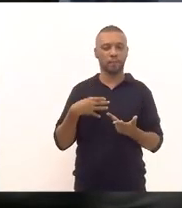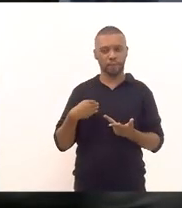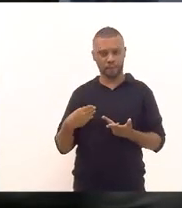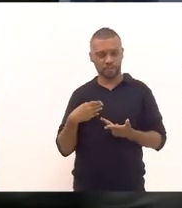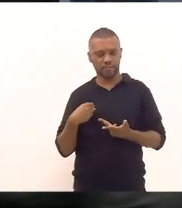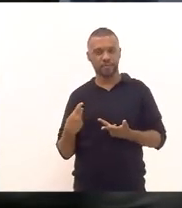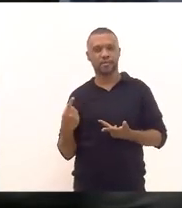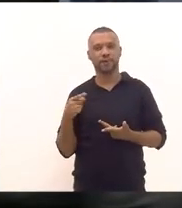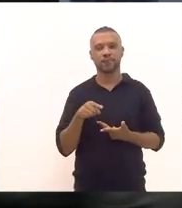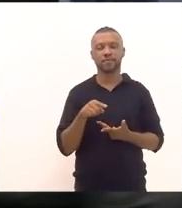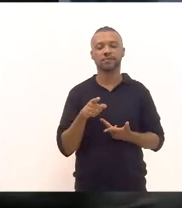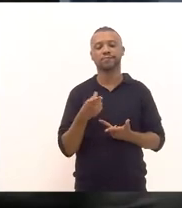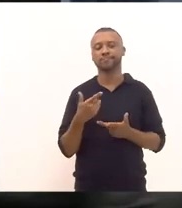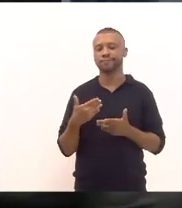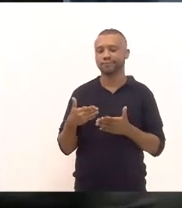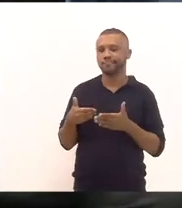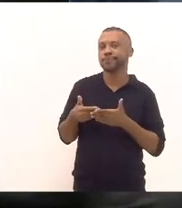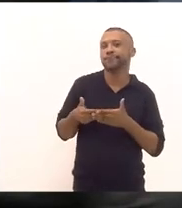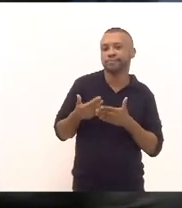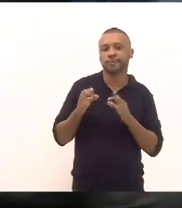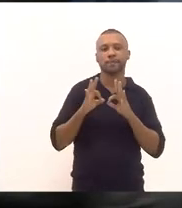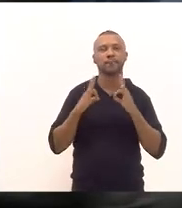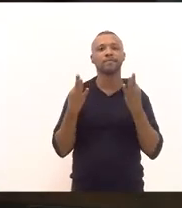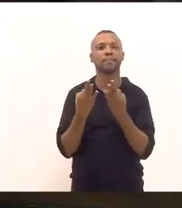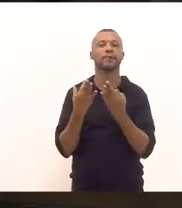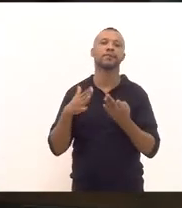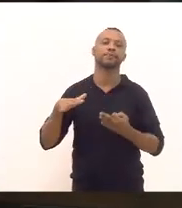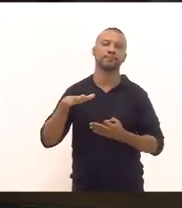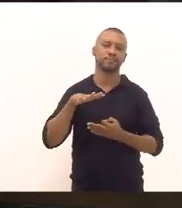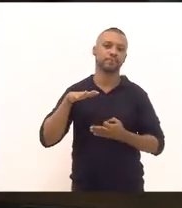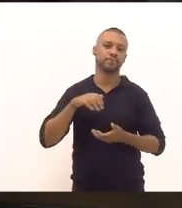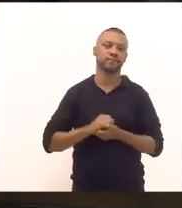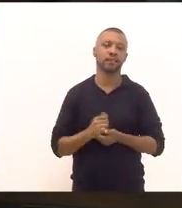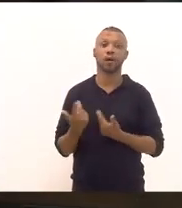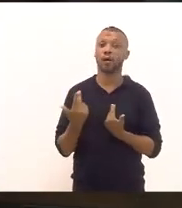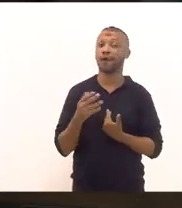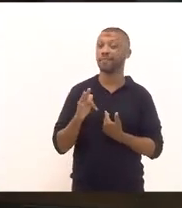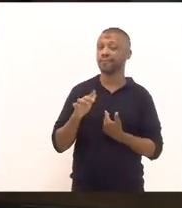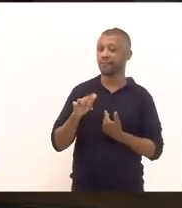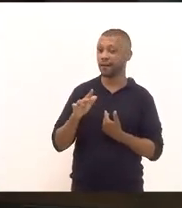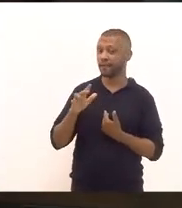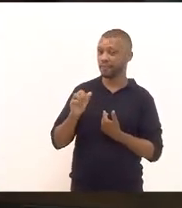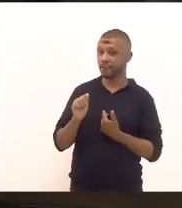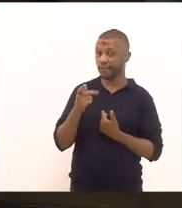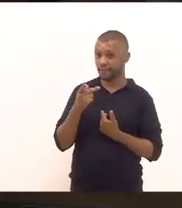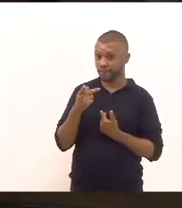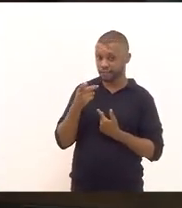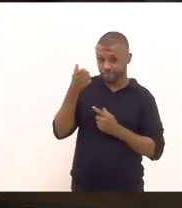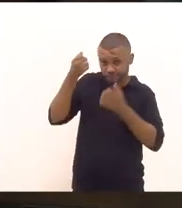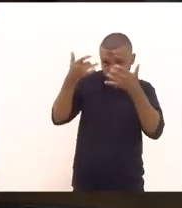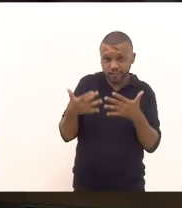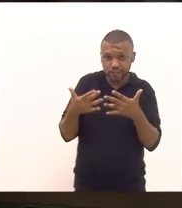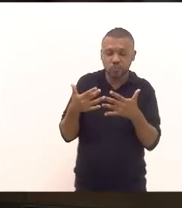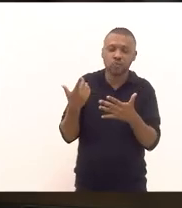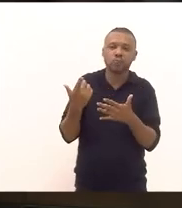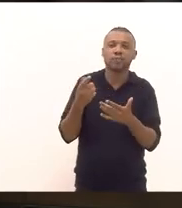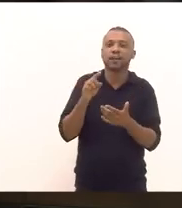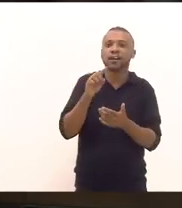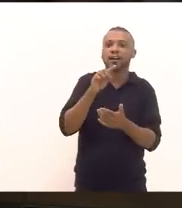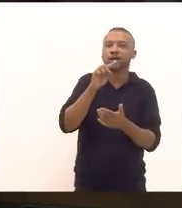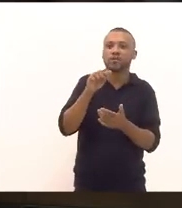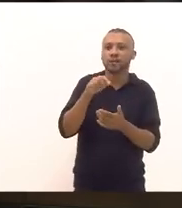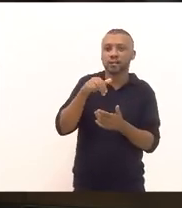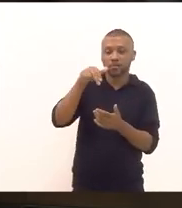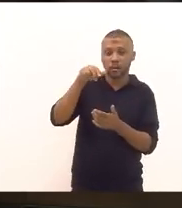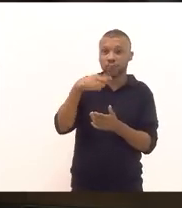filho consequentemente para minha família como a Flávia falou somos da zona norte nascemos